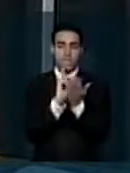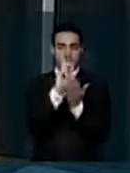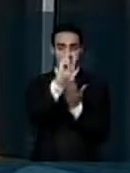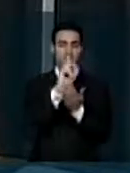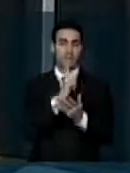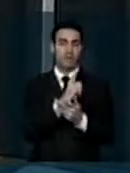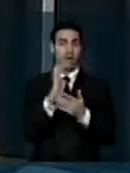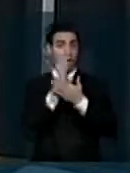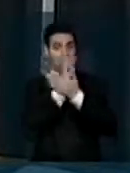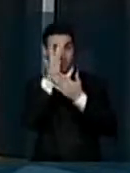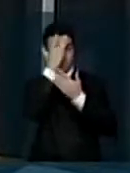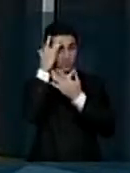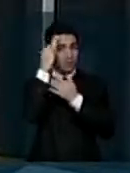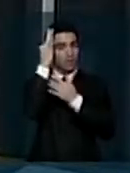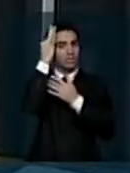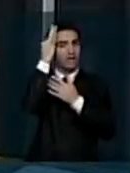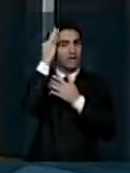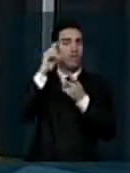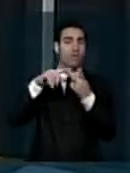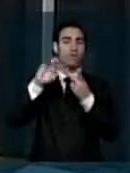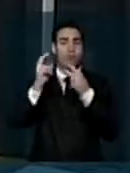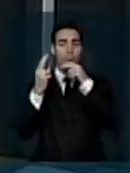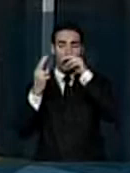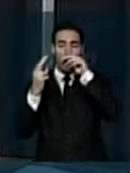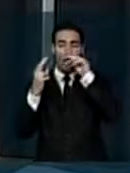Alguns teólogos ou militantes cristãos